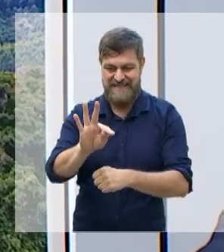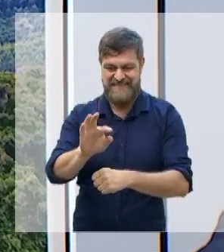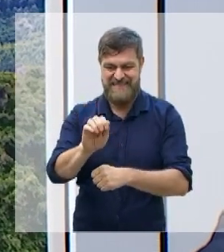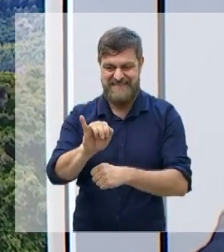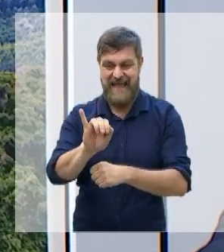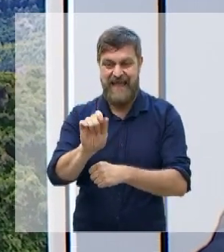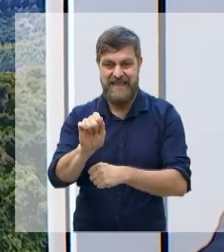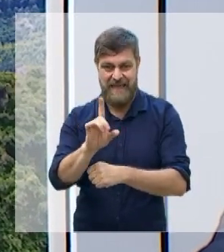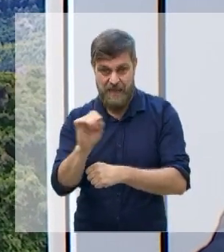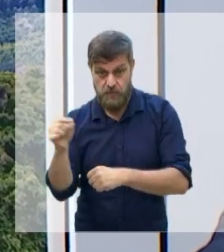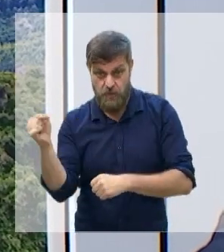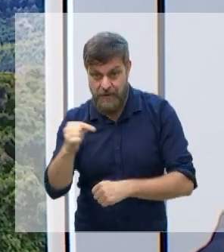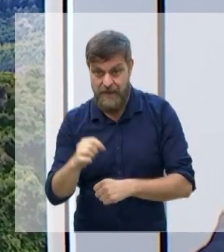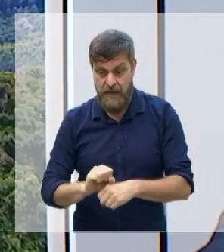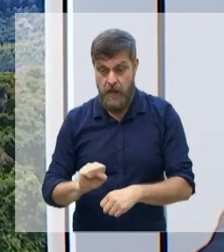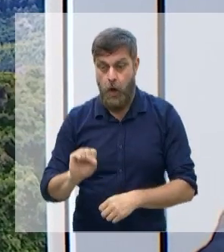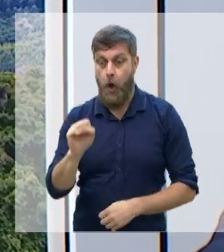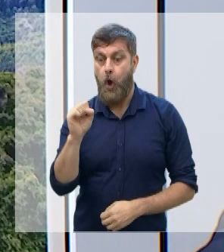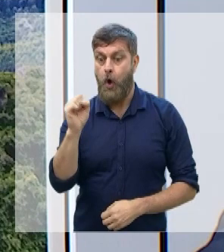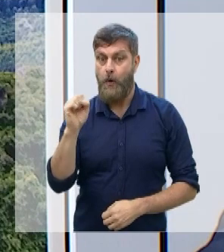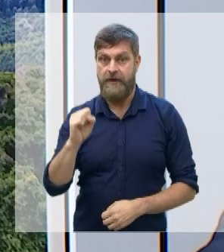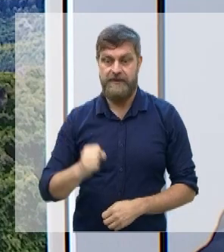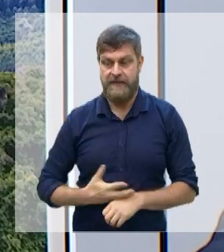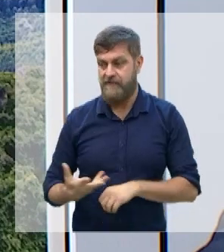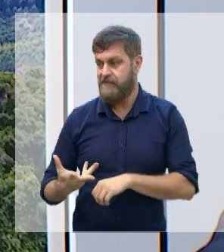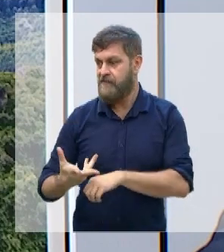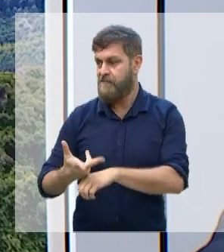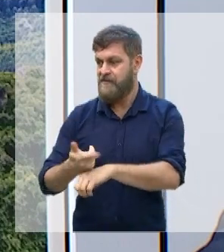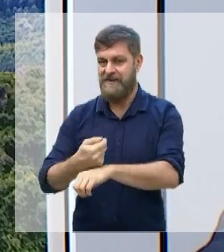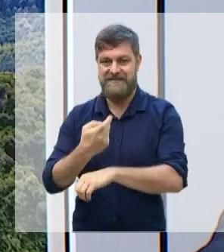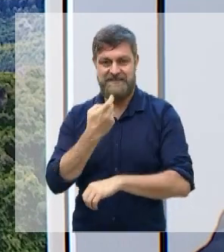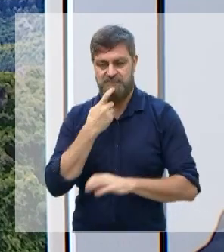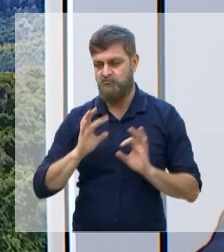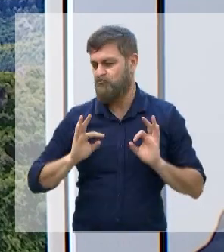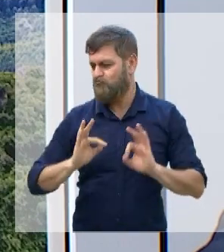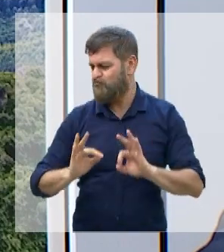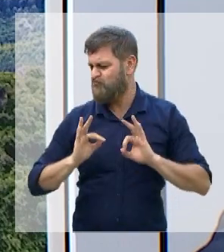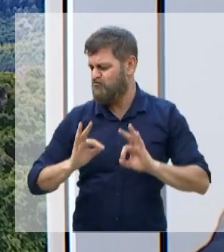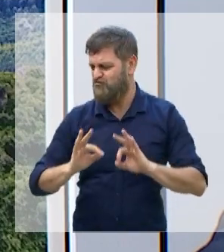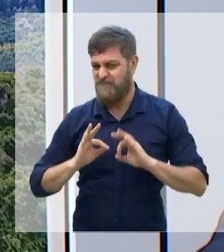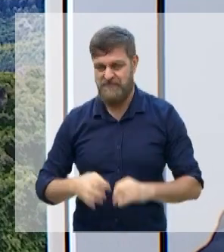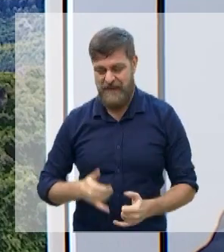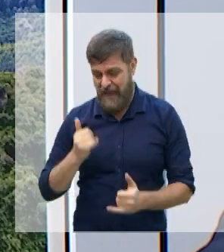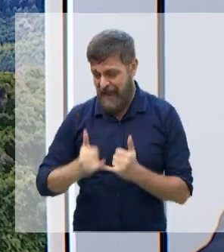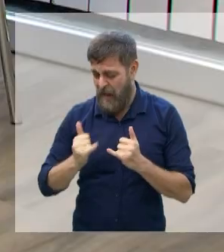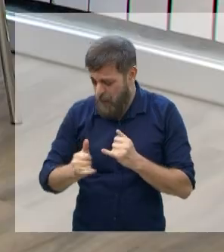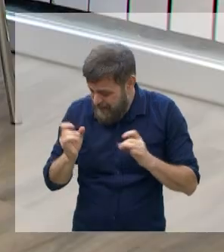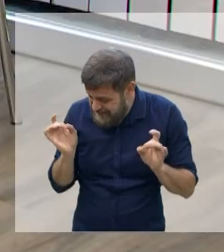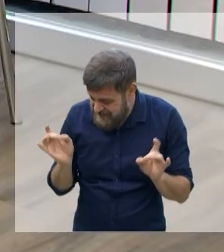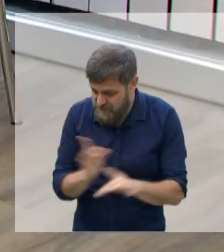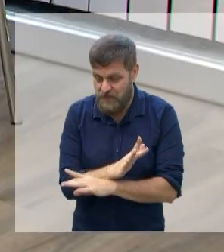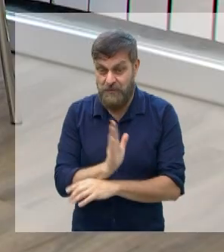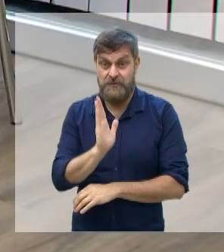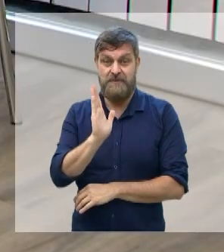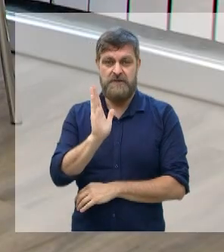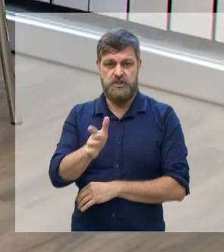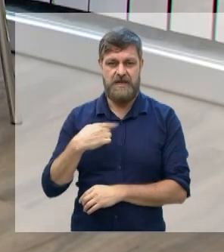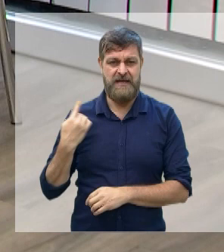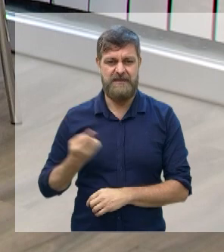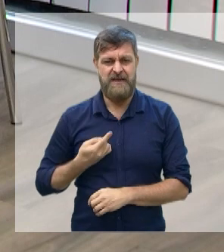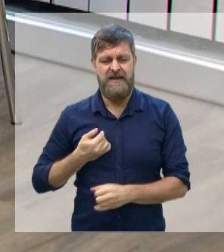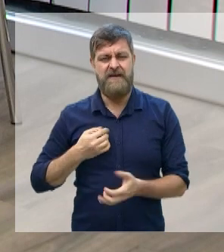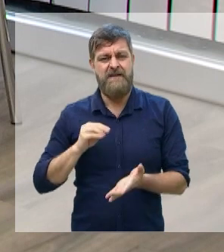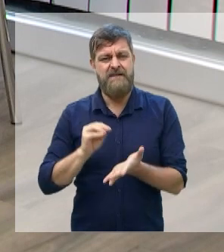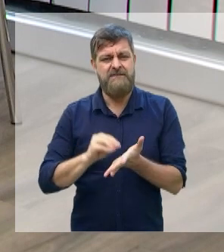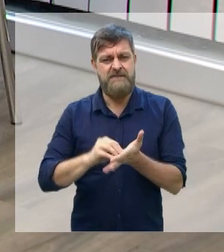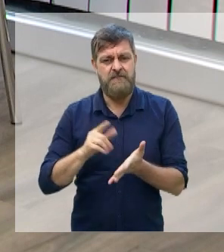pra falar que essa vai ser a oitava maravilha de campinas e realmente já está praticamente pronto nós estamos na etapa final estamos